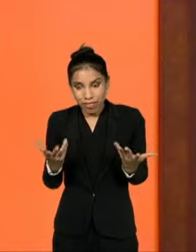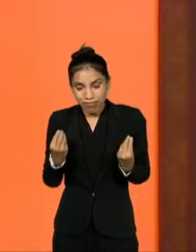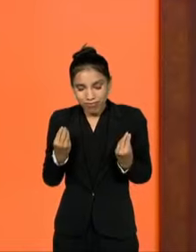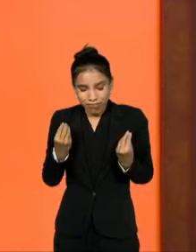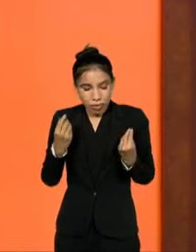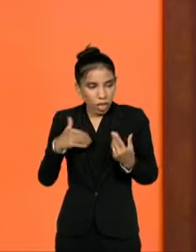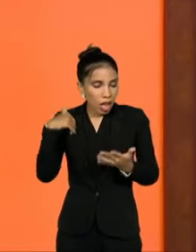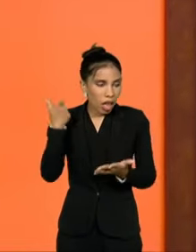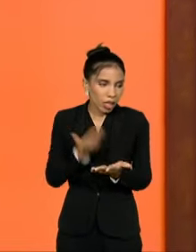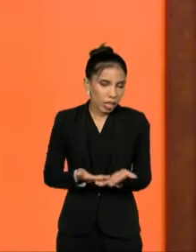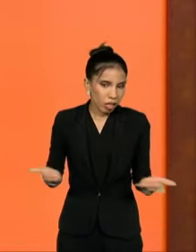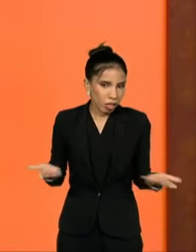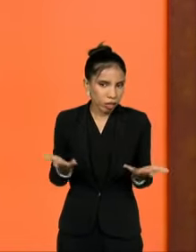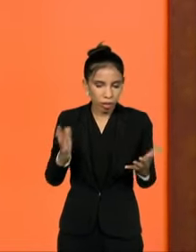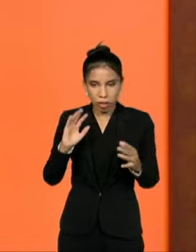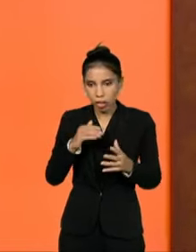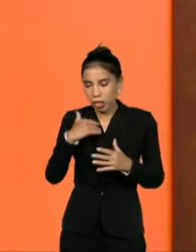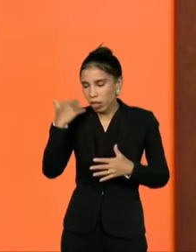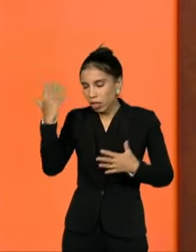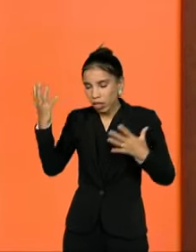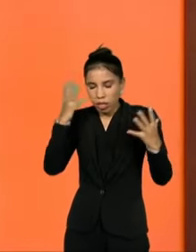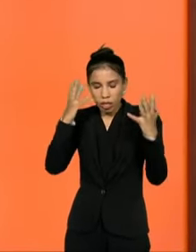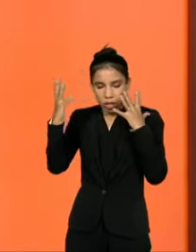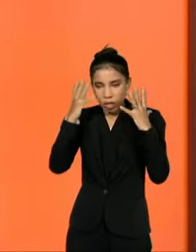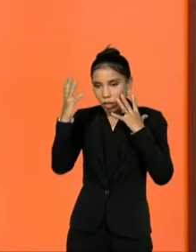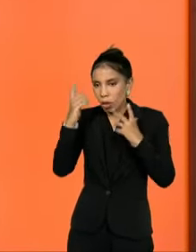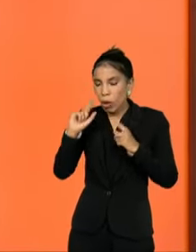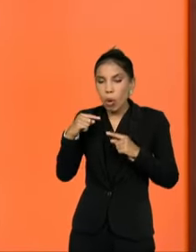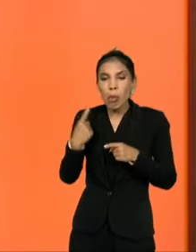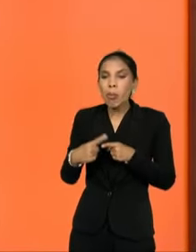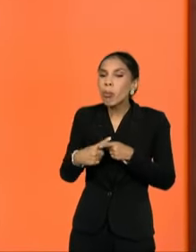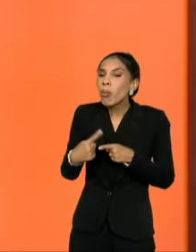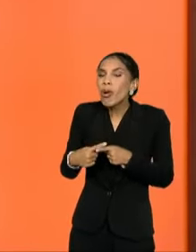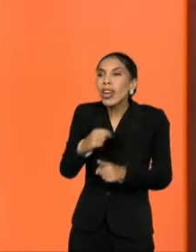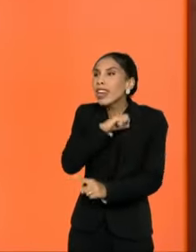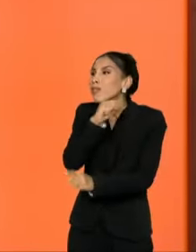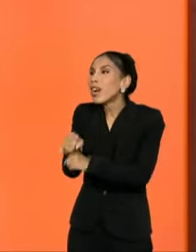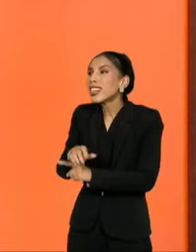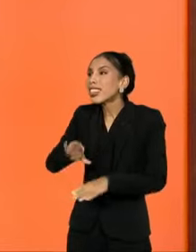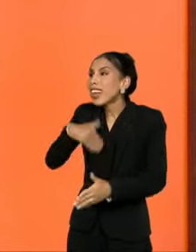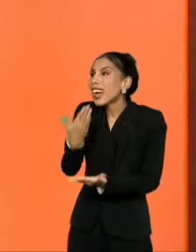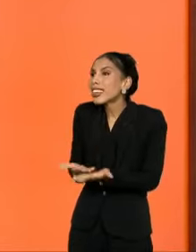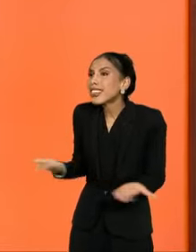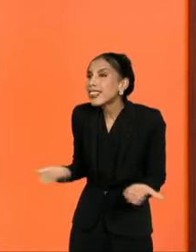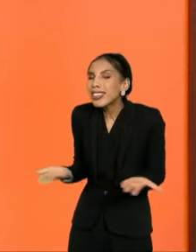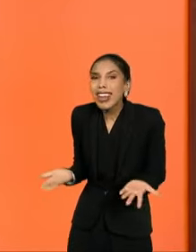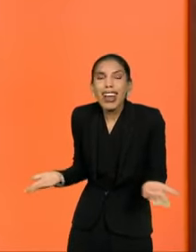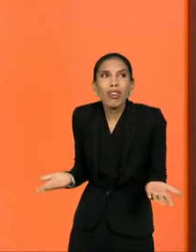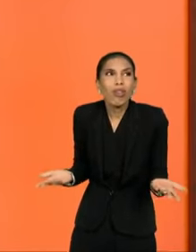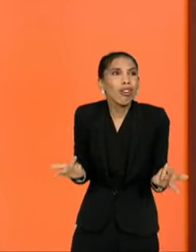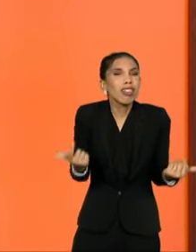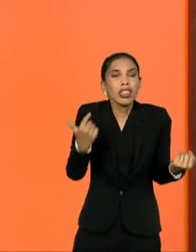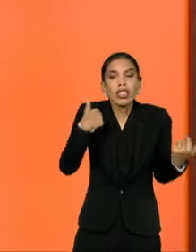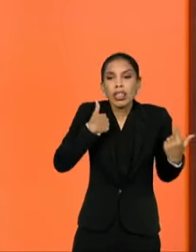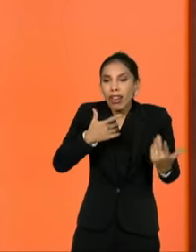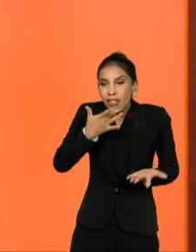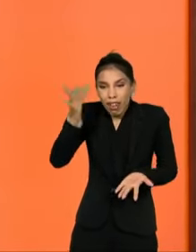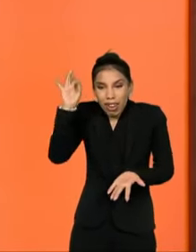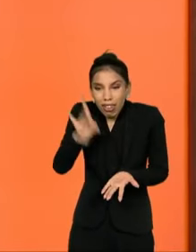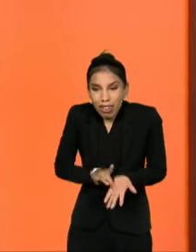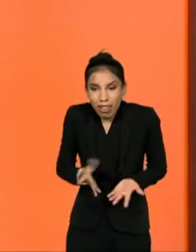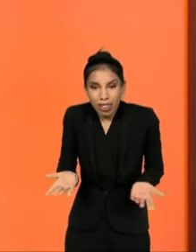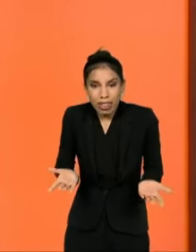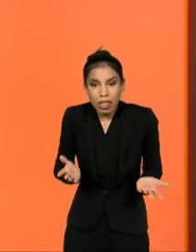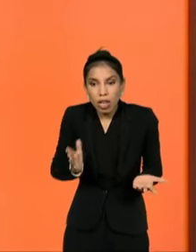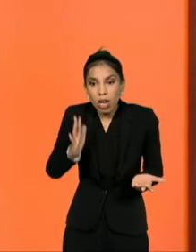Eu ainda estou me debruçando, sim, sobre essa coisa da motivação, né? É. Da família Orazão matar. Eu honestamente acho que